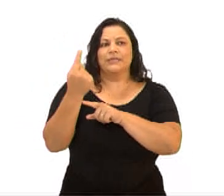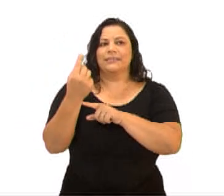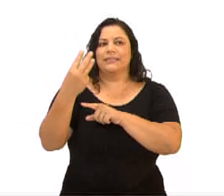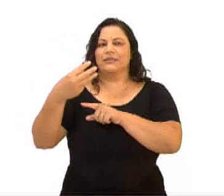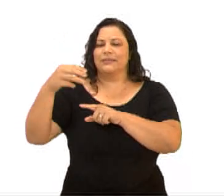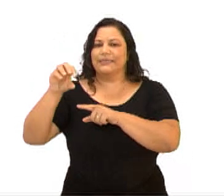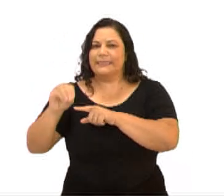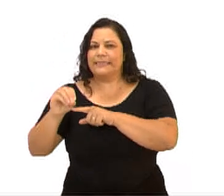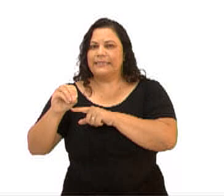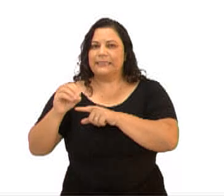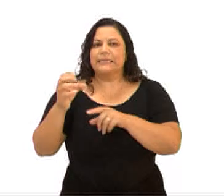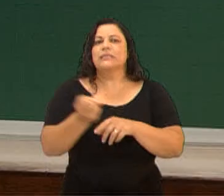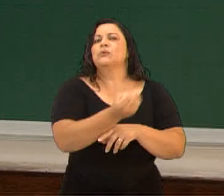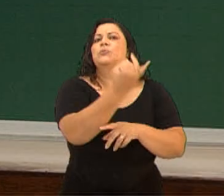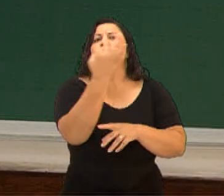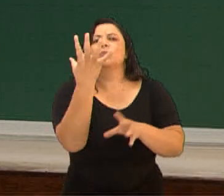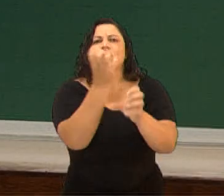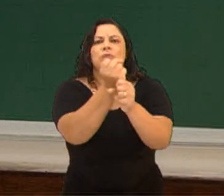nesta obra.